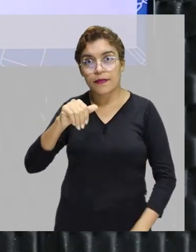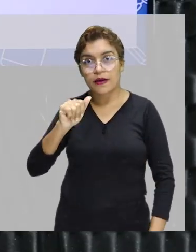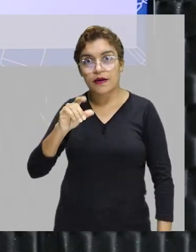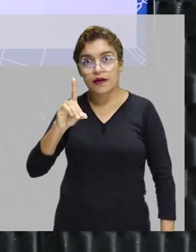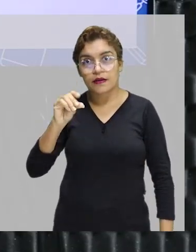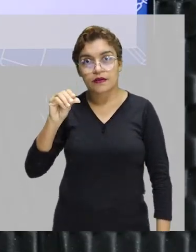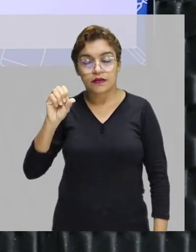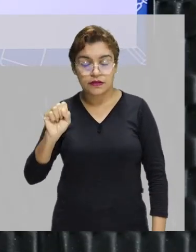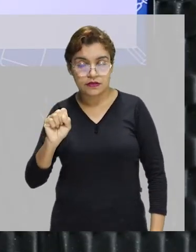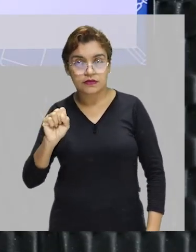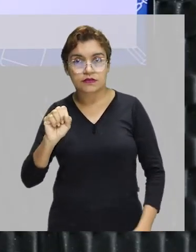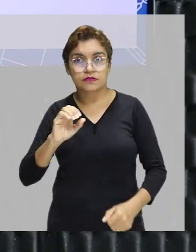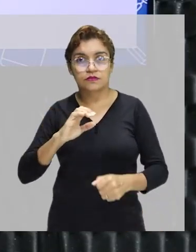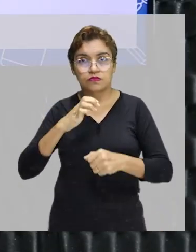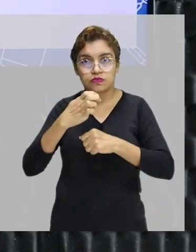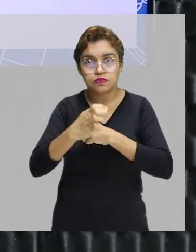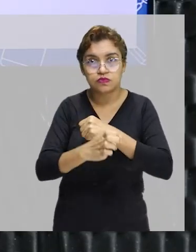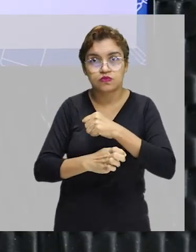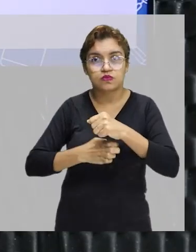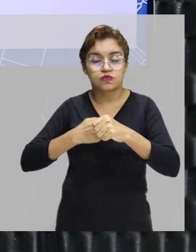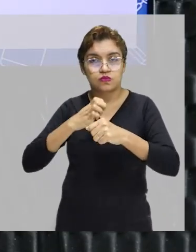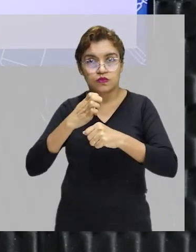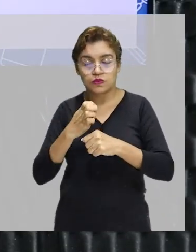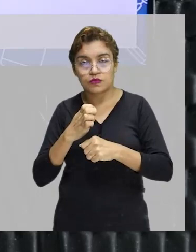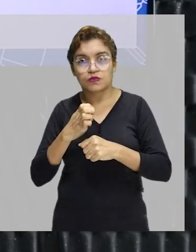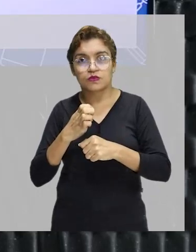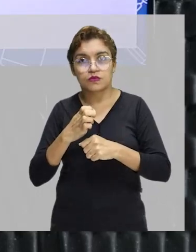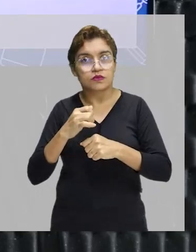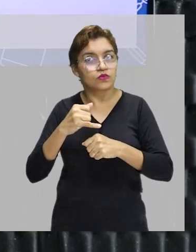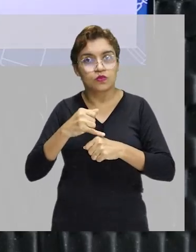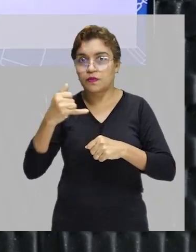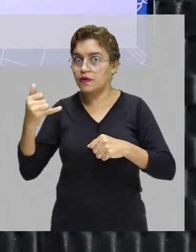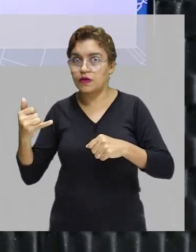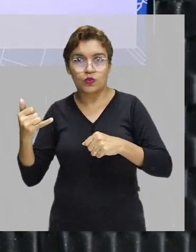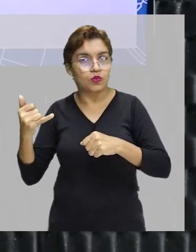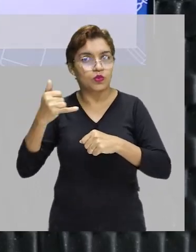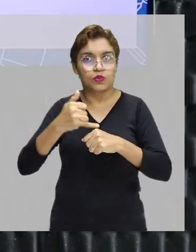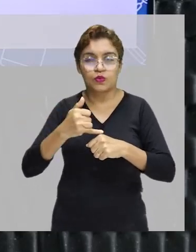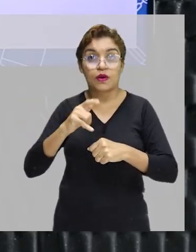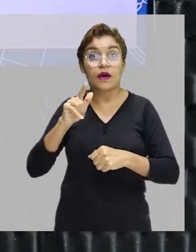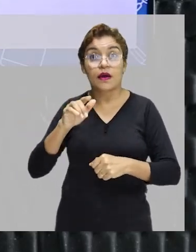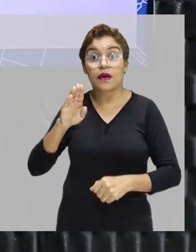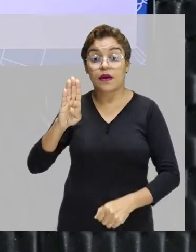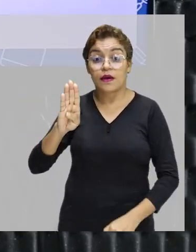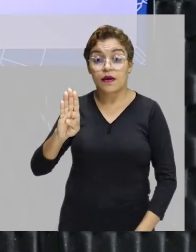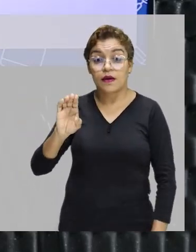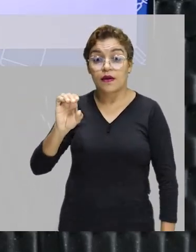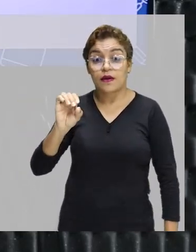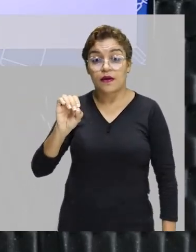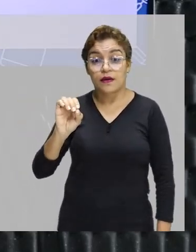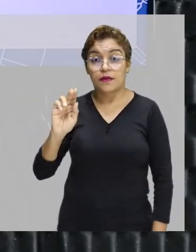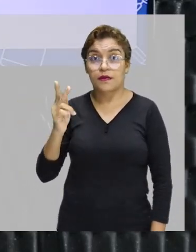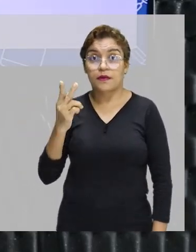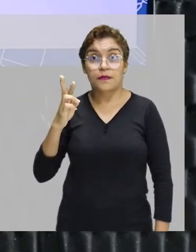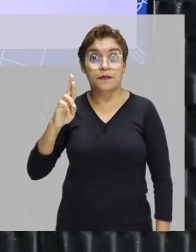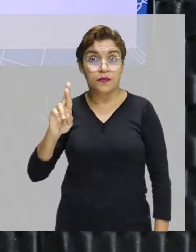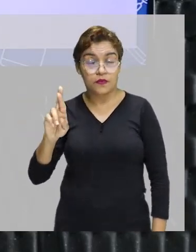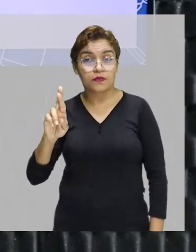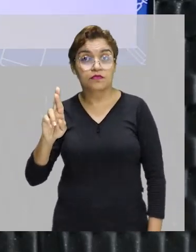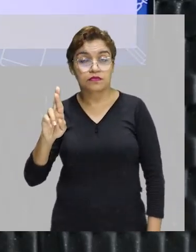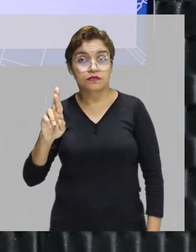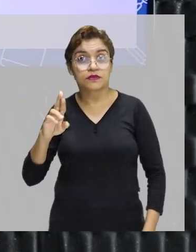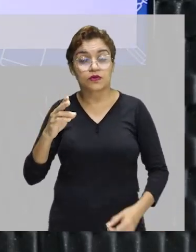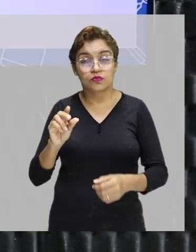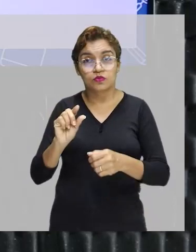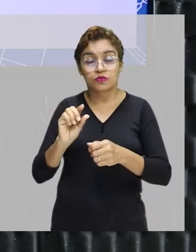girando sem ganhar ou perder energia, foi justamente o Bohr, Niels Bohr. Dentro dessas